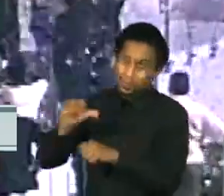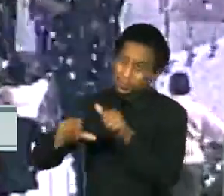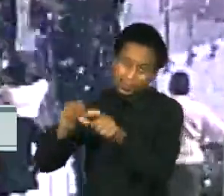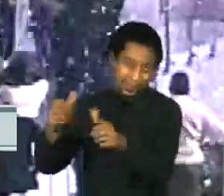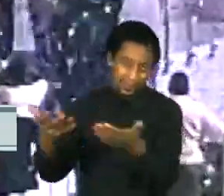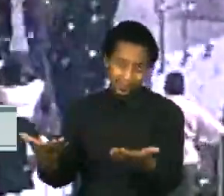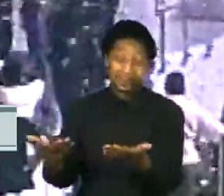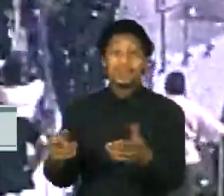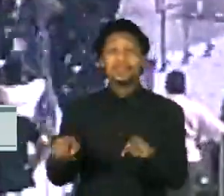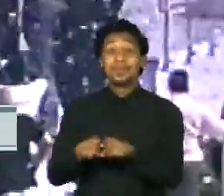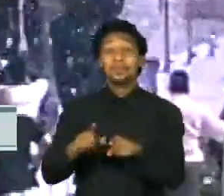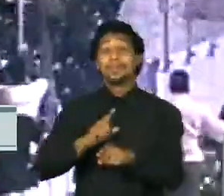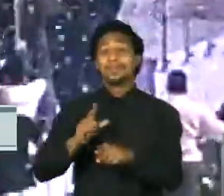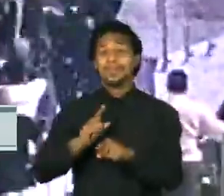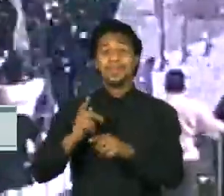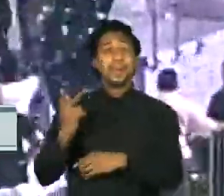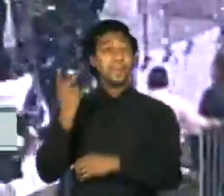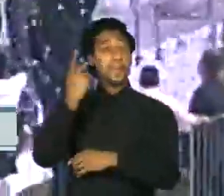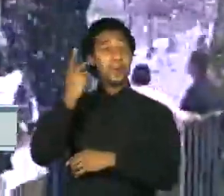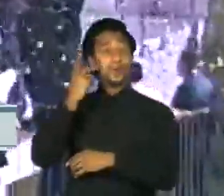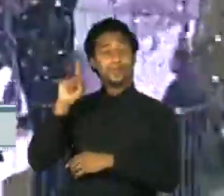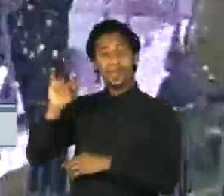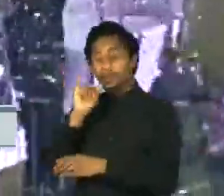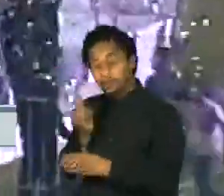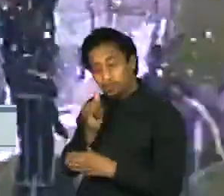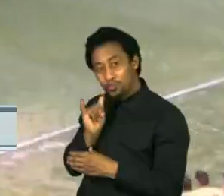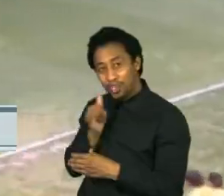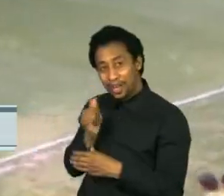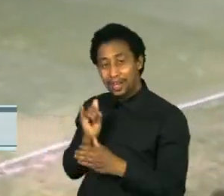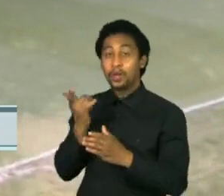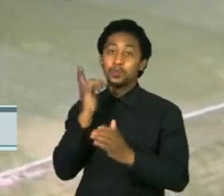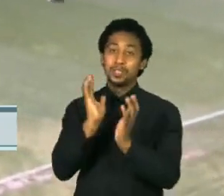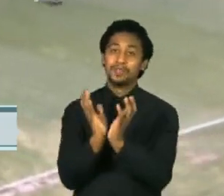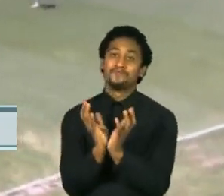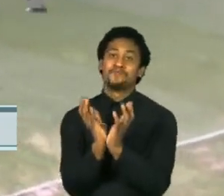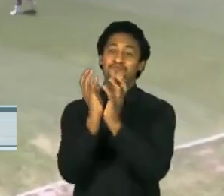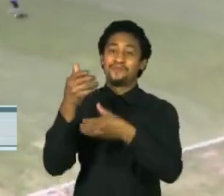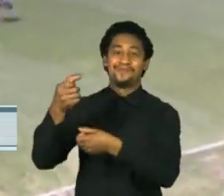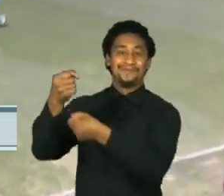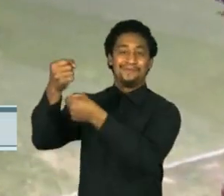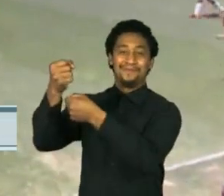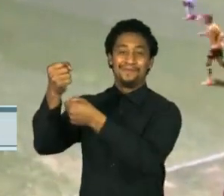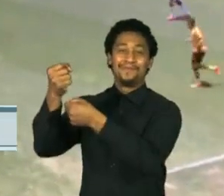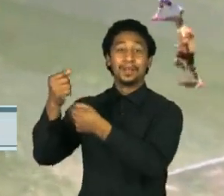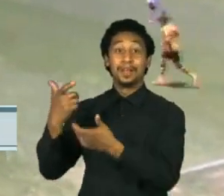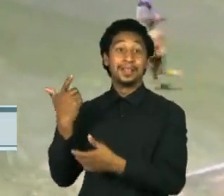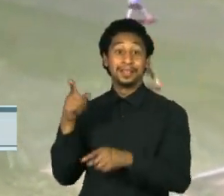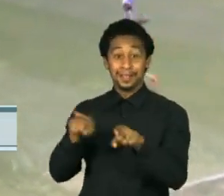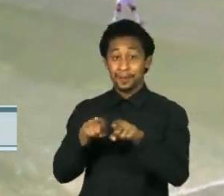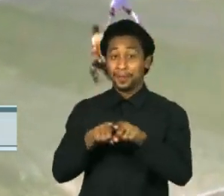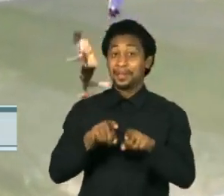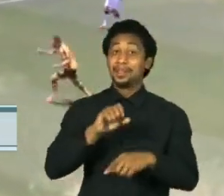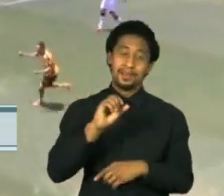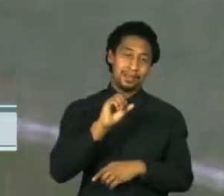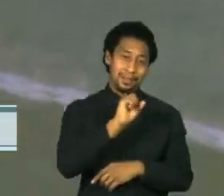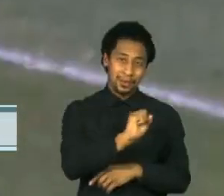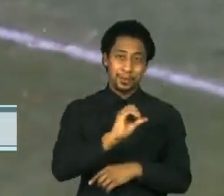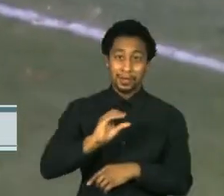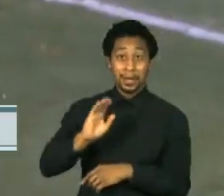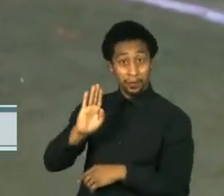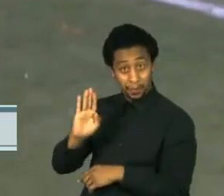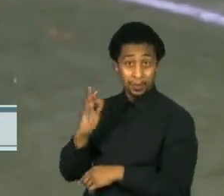o Paulista de Jundiaí, que levantou a taça em três oportunidades. O atual campeão é o São Bernardo Futebol Clube.